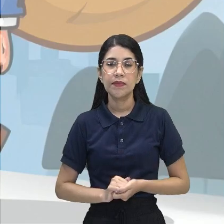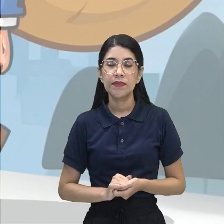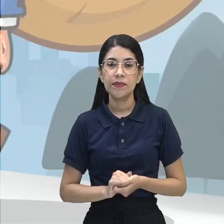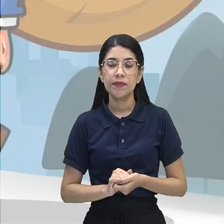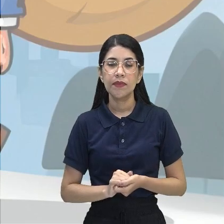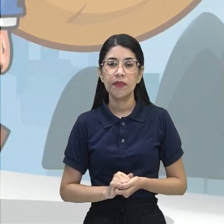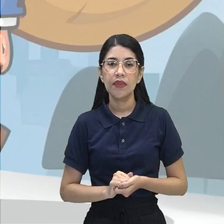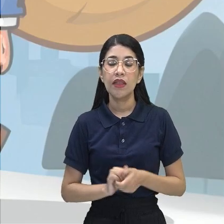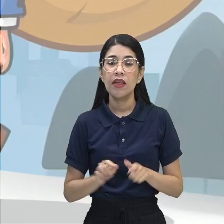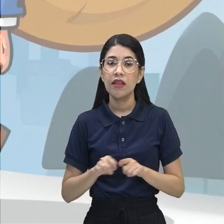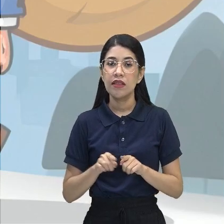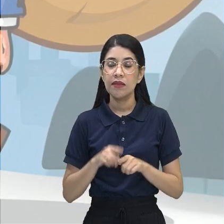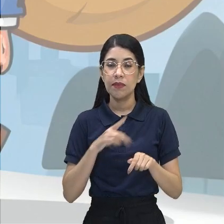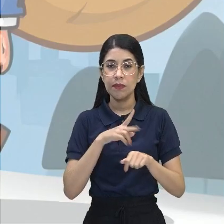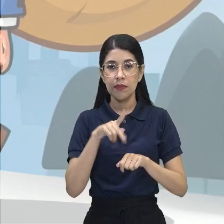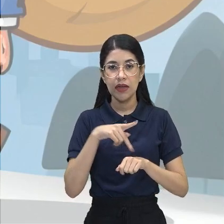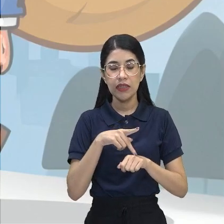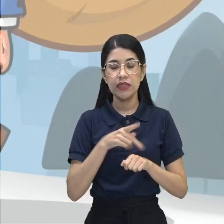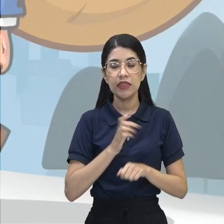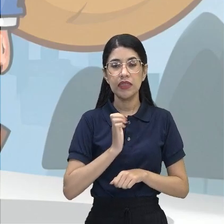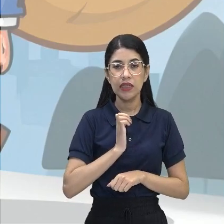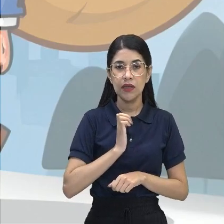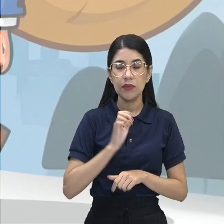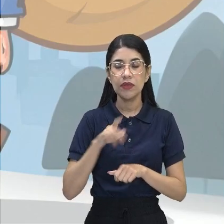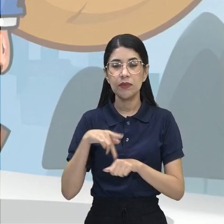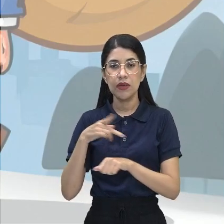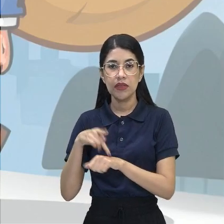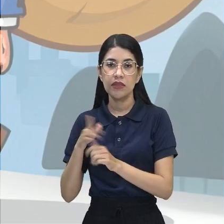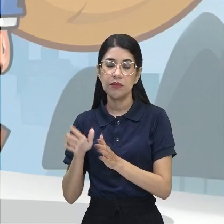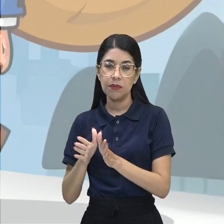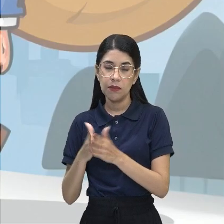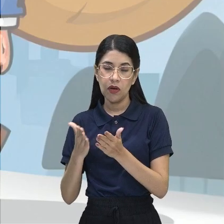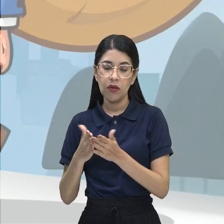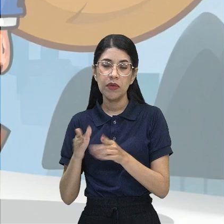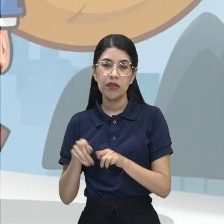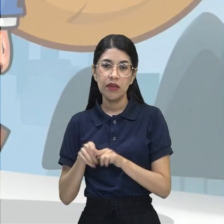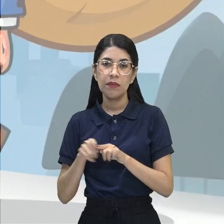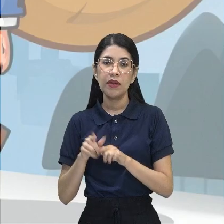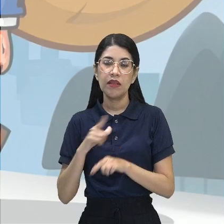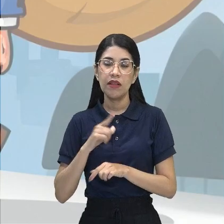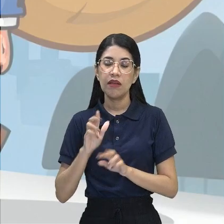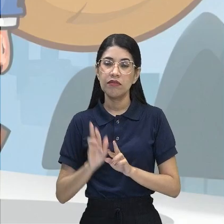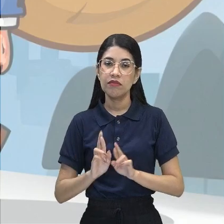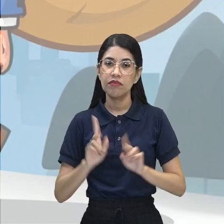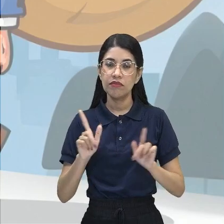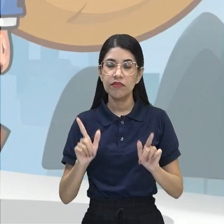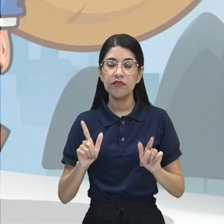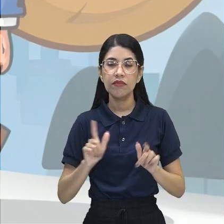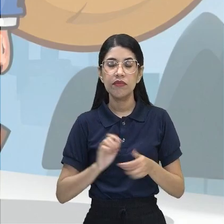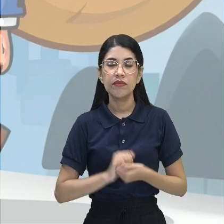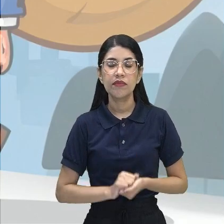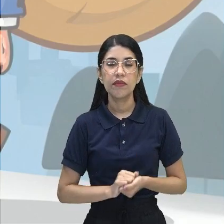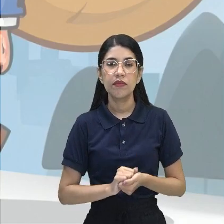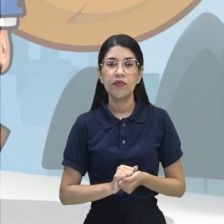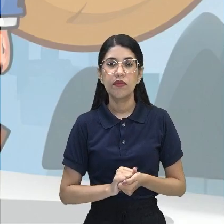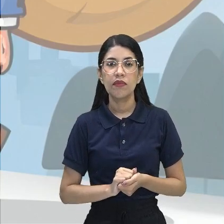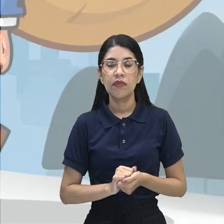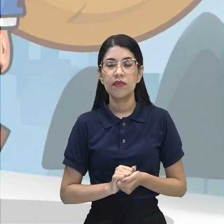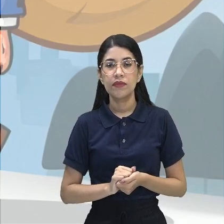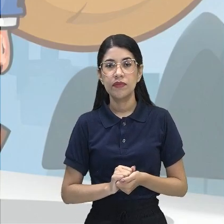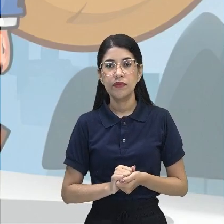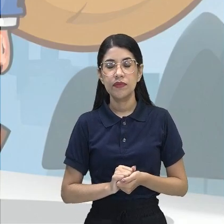vale também para os países ricos e para os países pobres, né? Essa diferença entre países ricos e pobres tem se ampliado